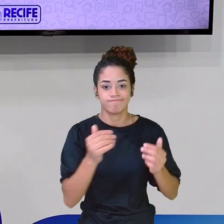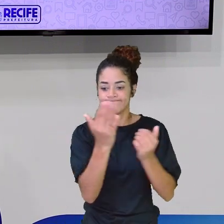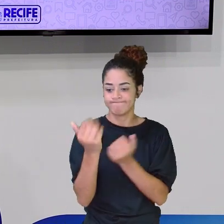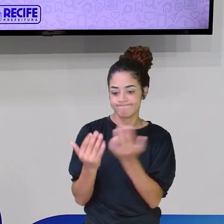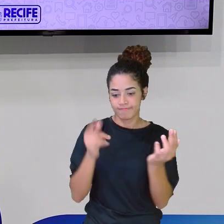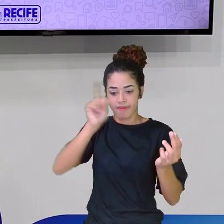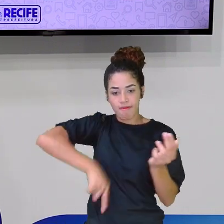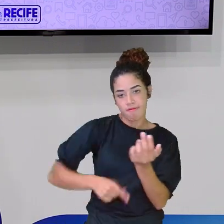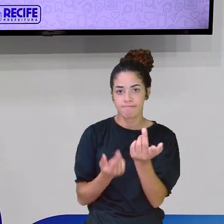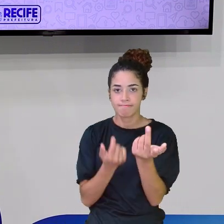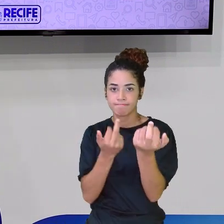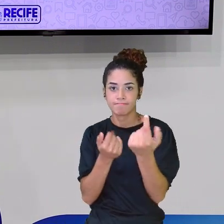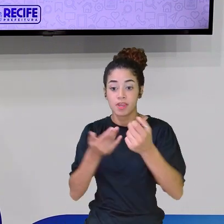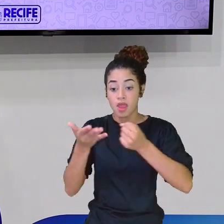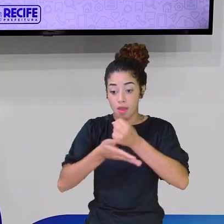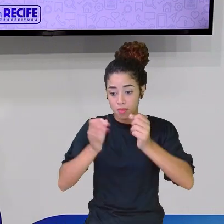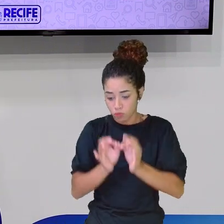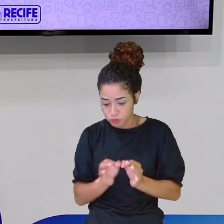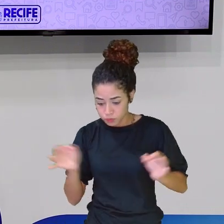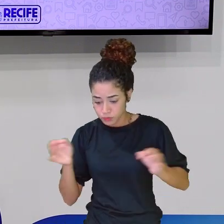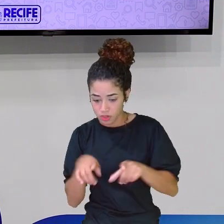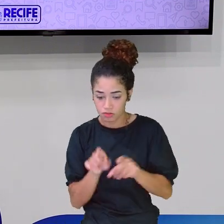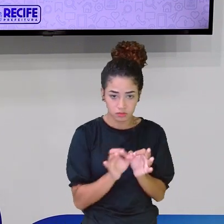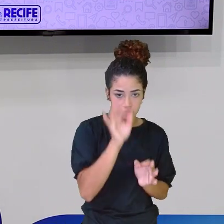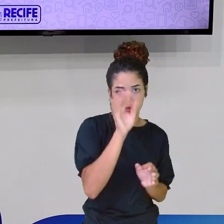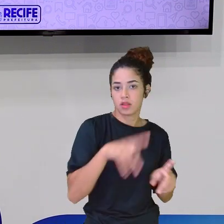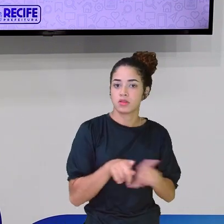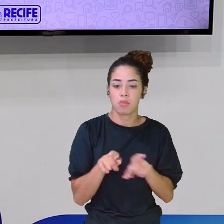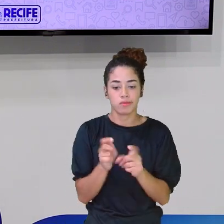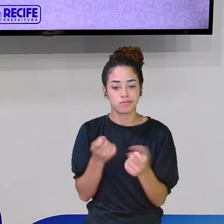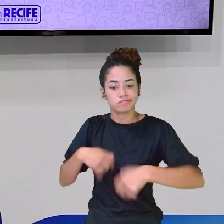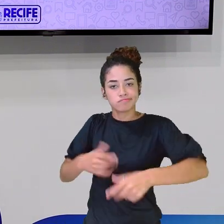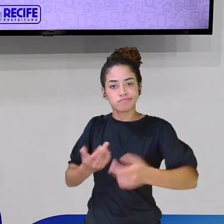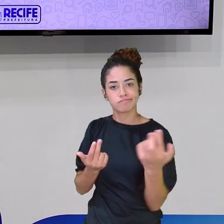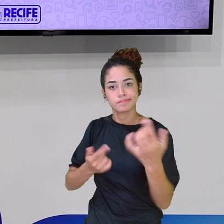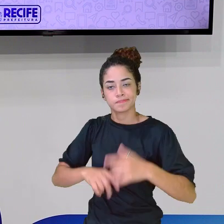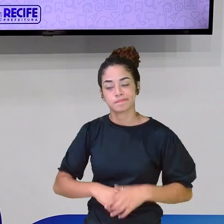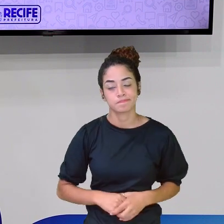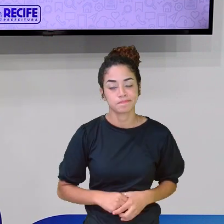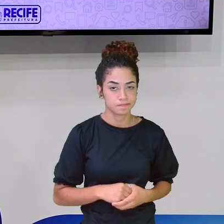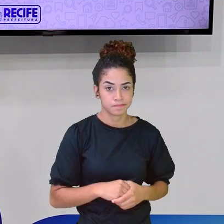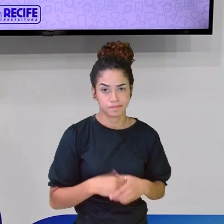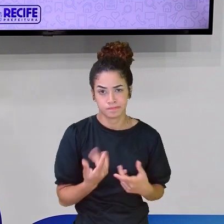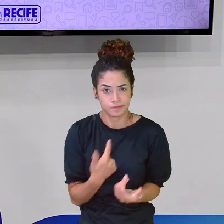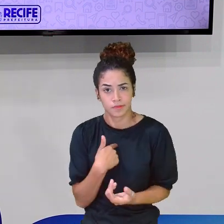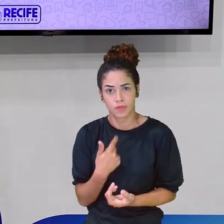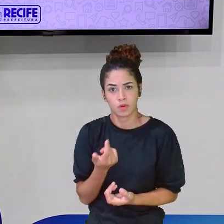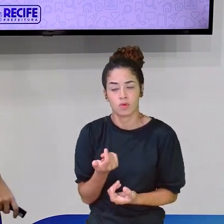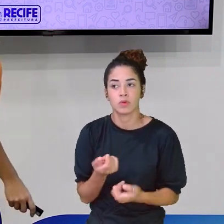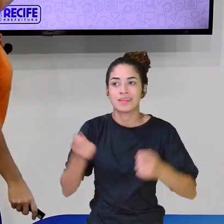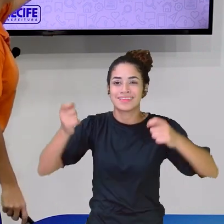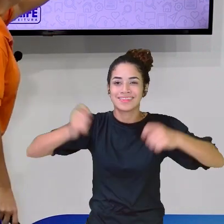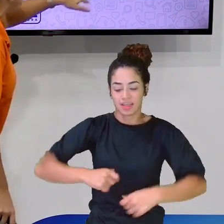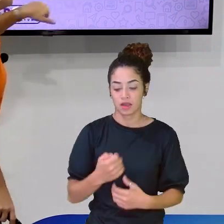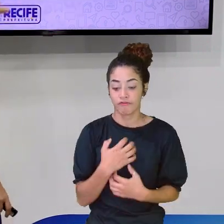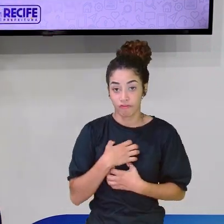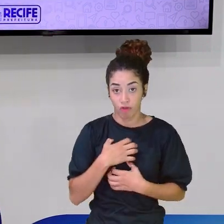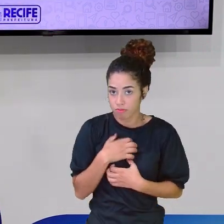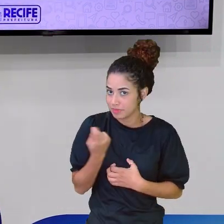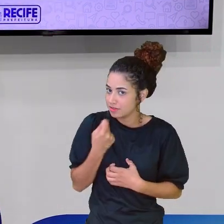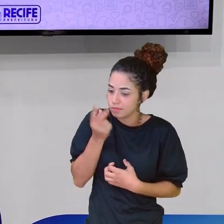proporcionais. Aumentei minha base, eu aumento a altura na mesma proporção. Eu conservo a